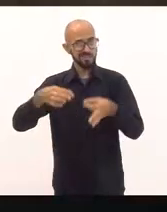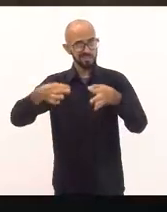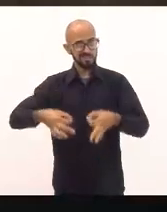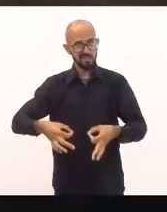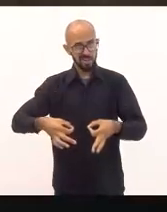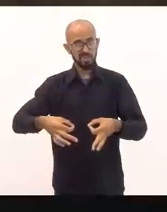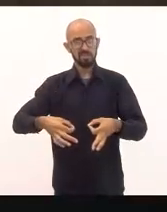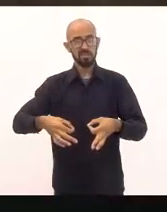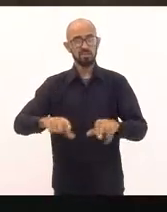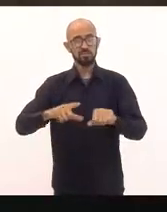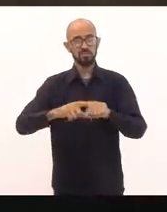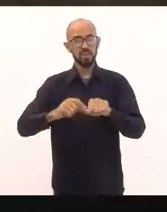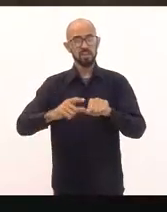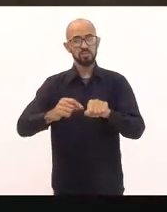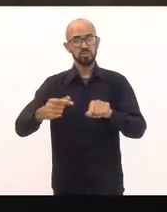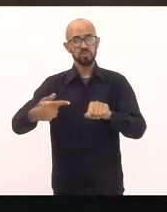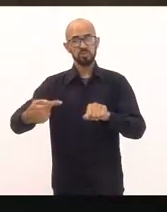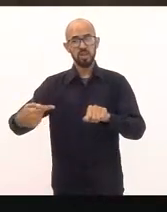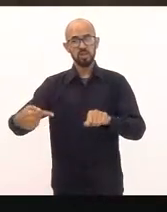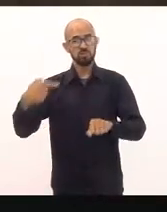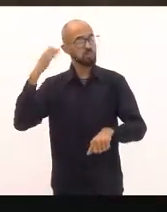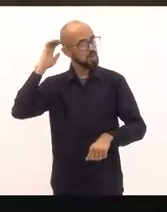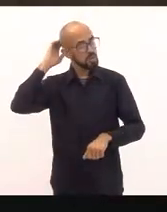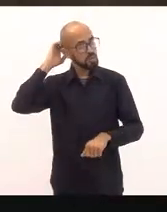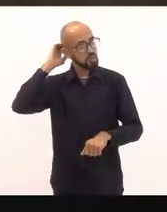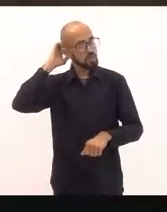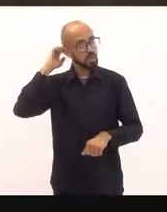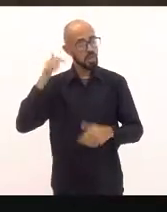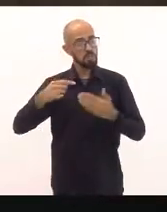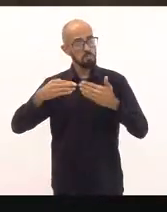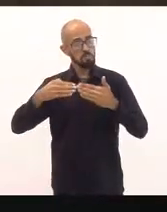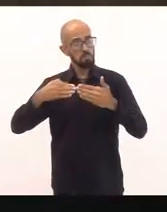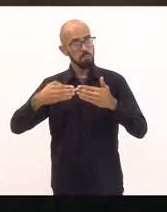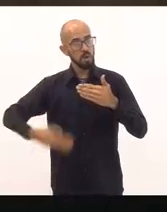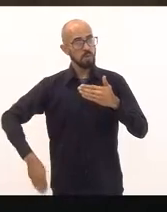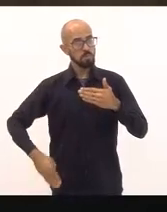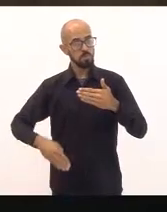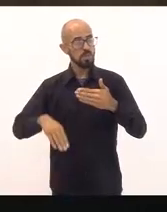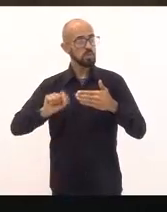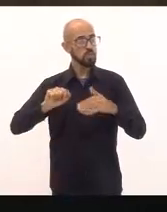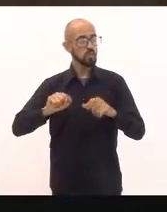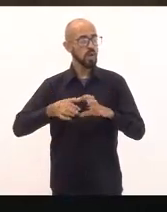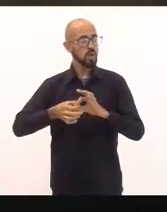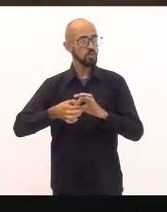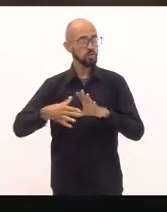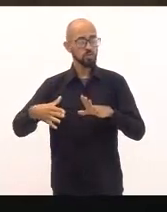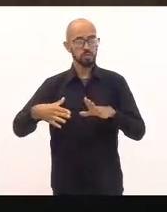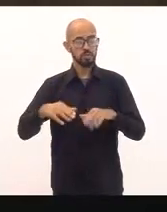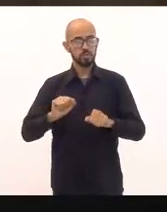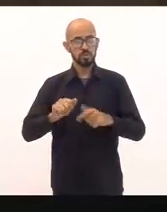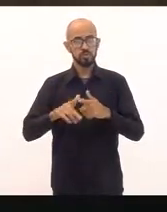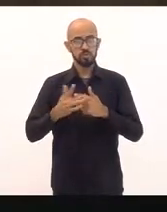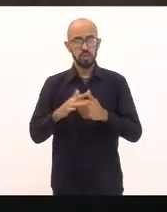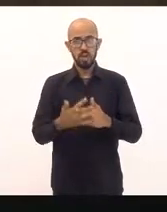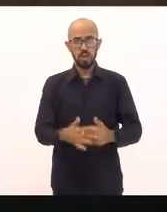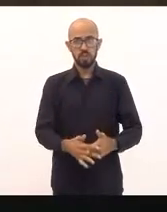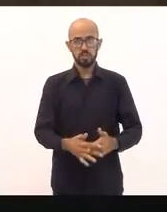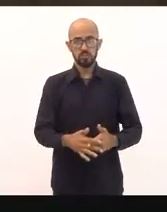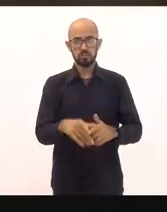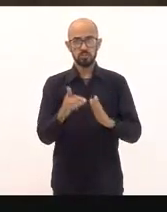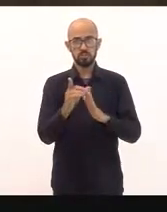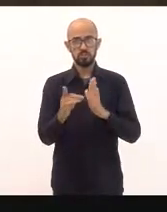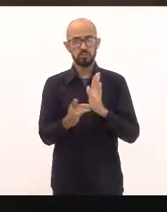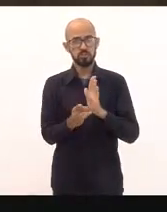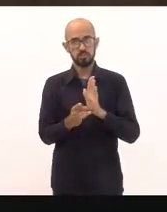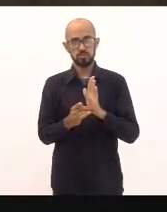seu artigo 7º. É proibido a autorização de reajuste por